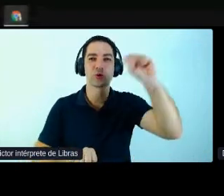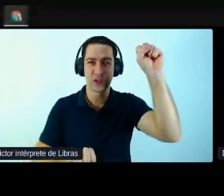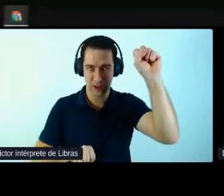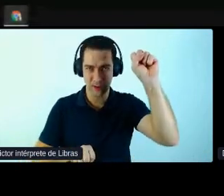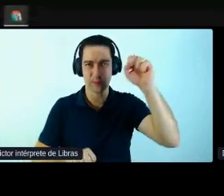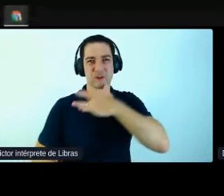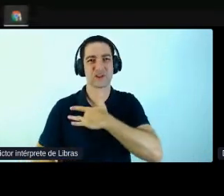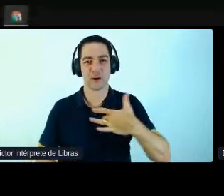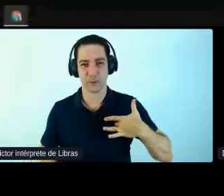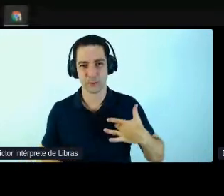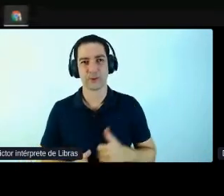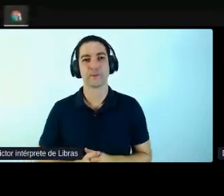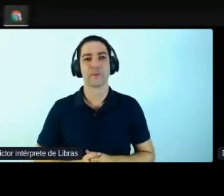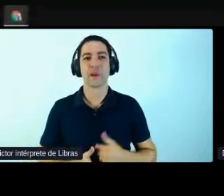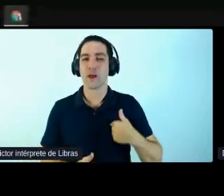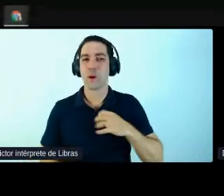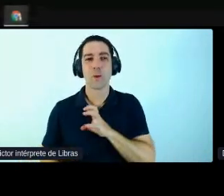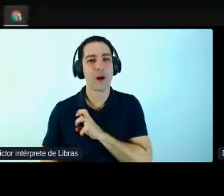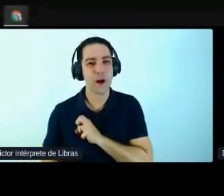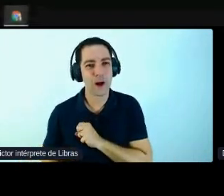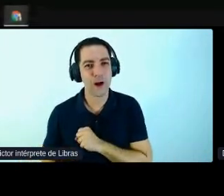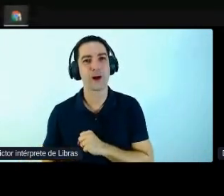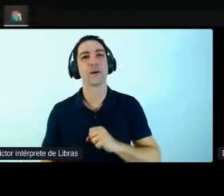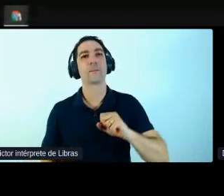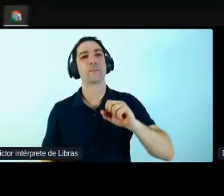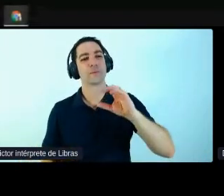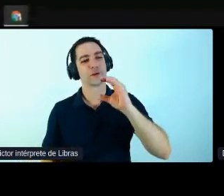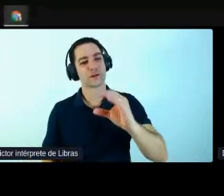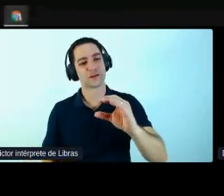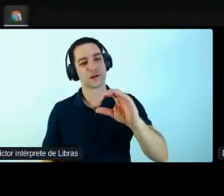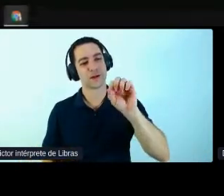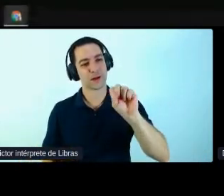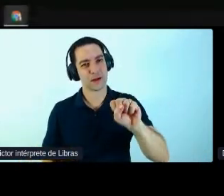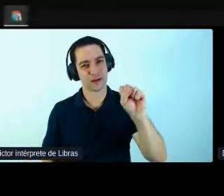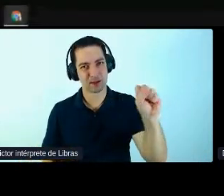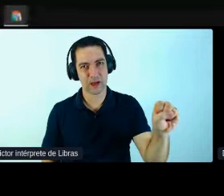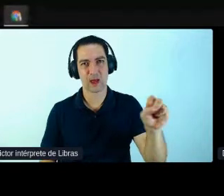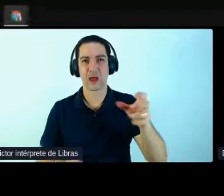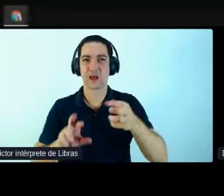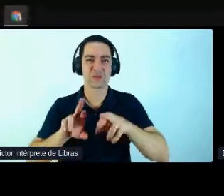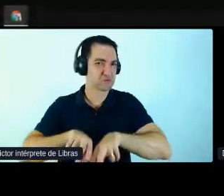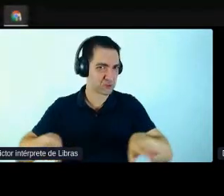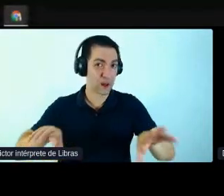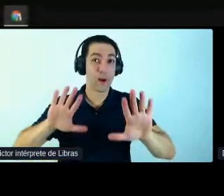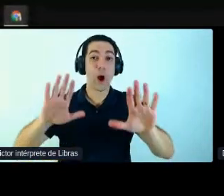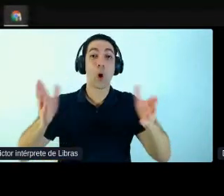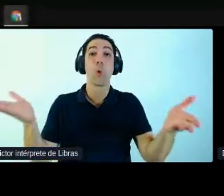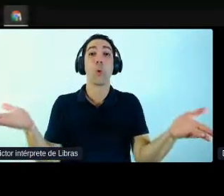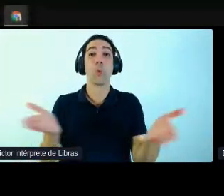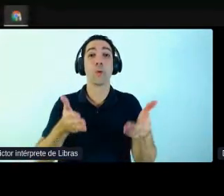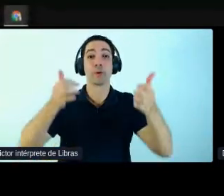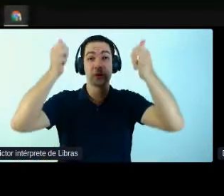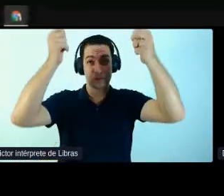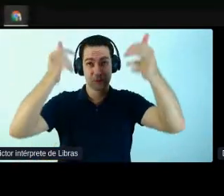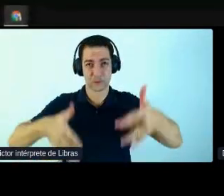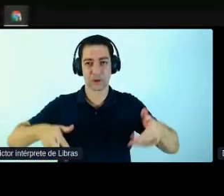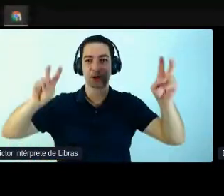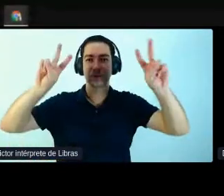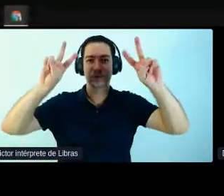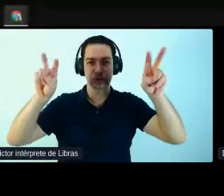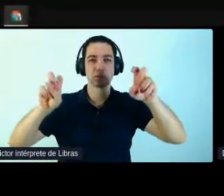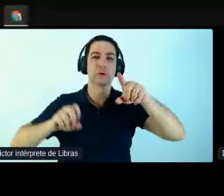mais sobre questões sobre sexo e como que a gente aborda essas questões dentro dos nossos